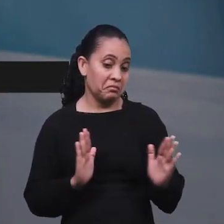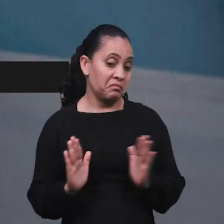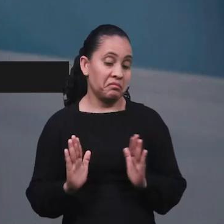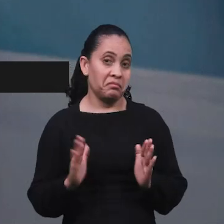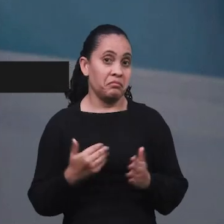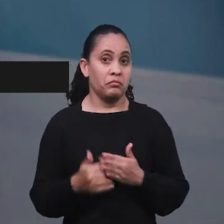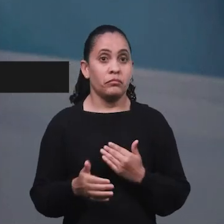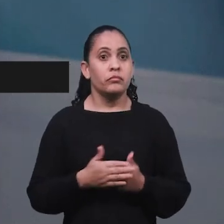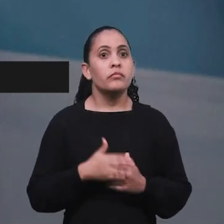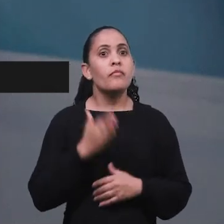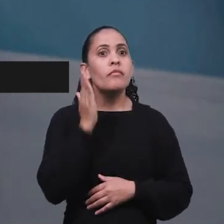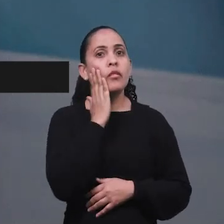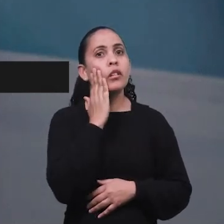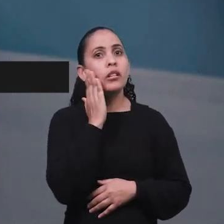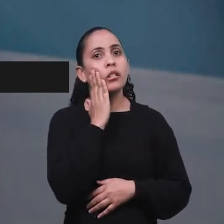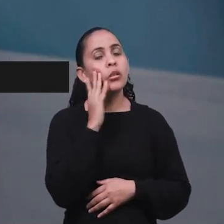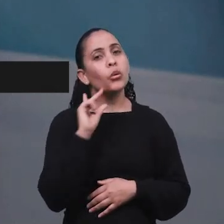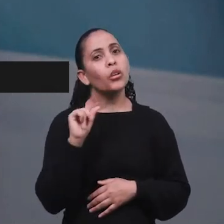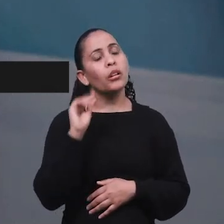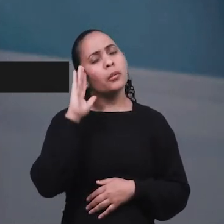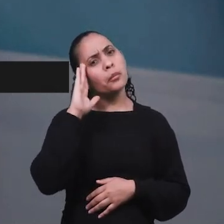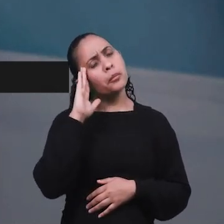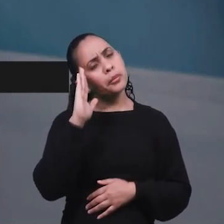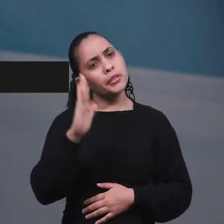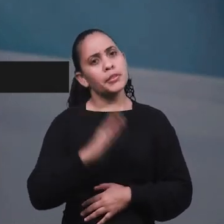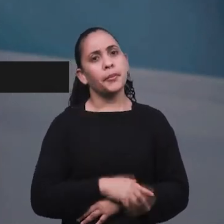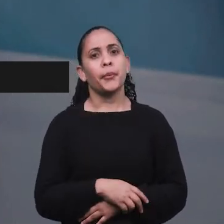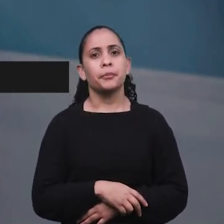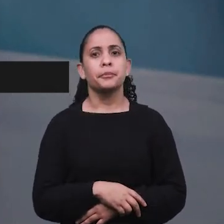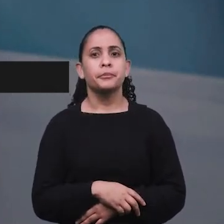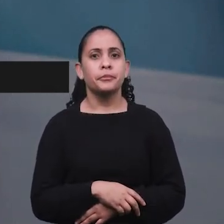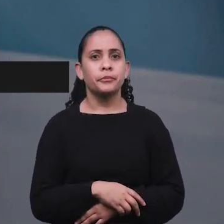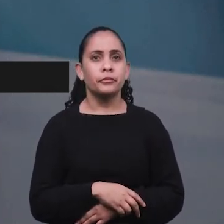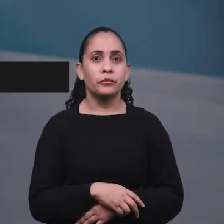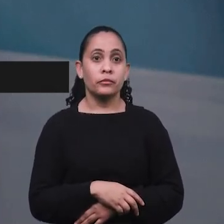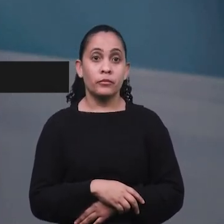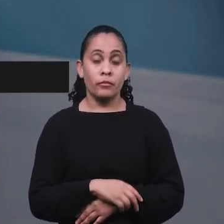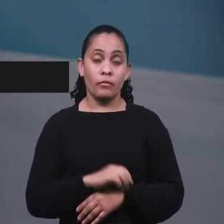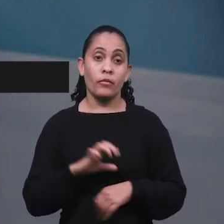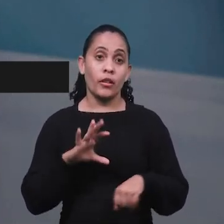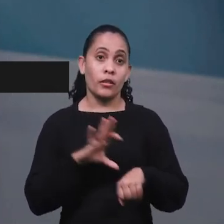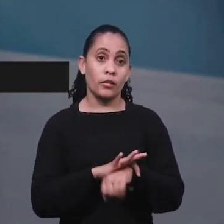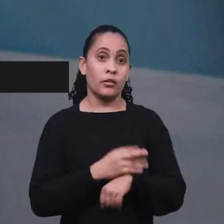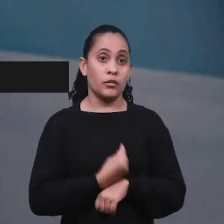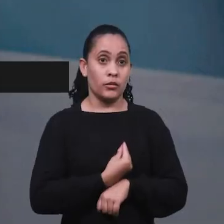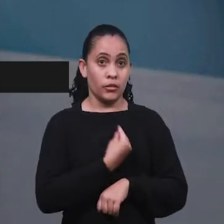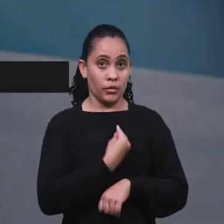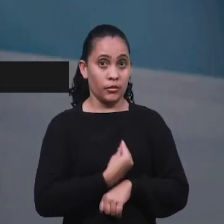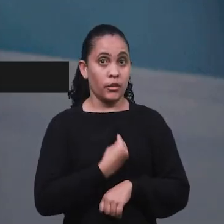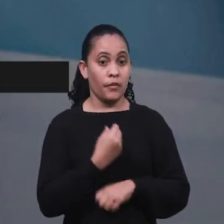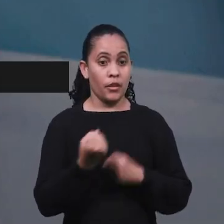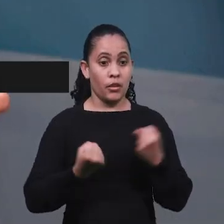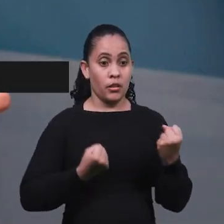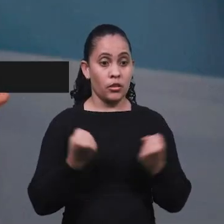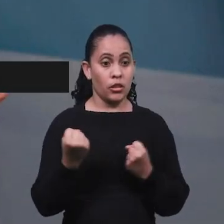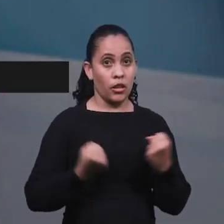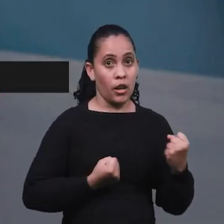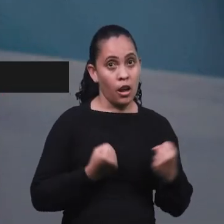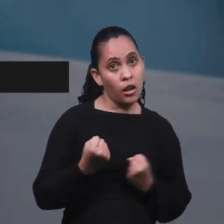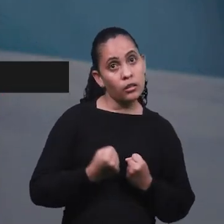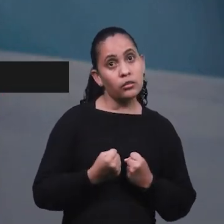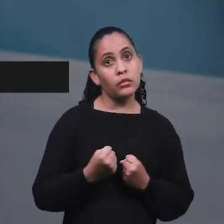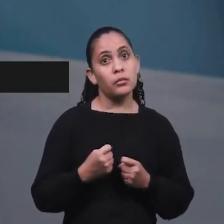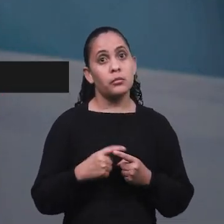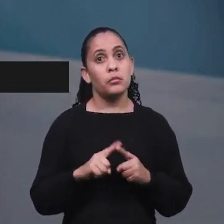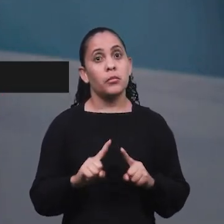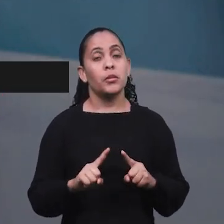ou por um tempo, né? E entender o principal motivo de se fazer um seguro. Por exemplo, se faz muito seguro de carro no